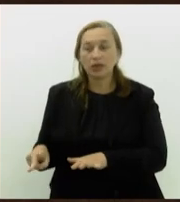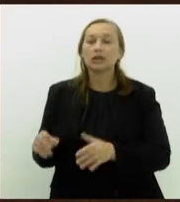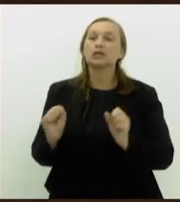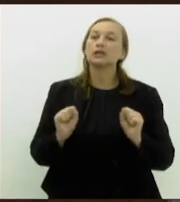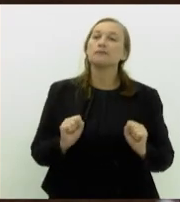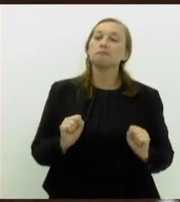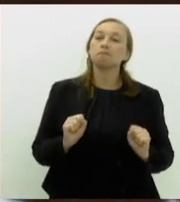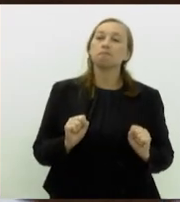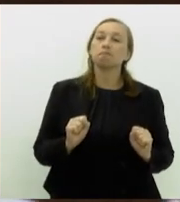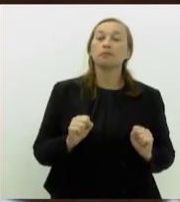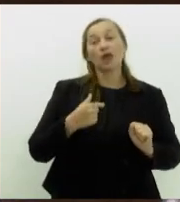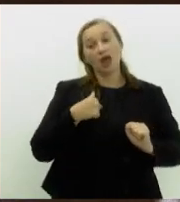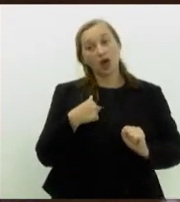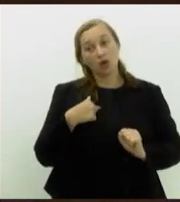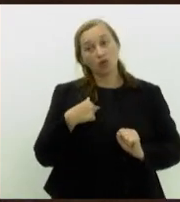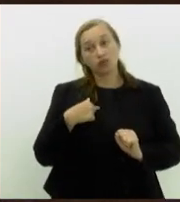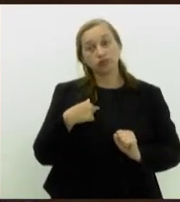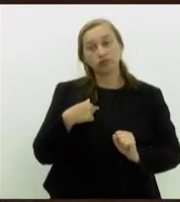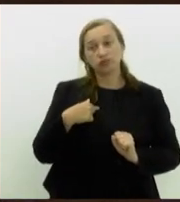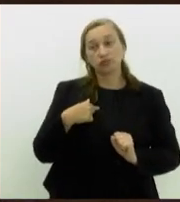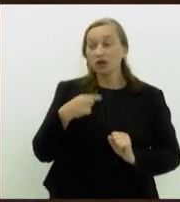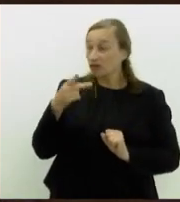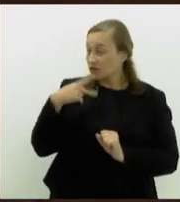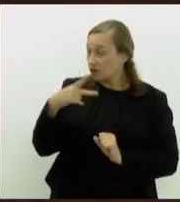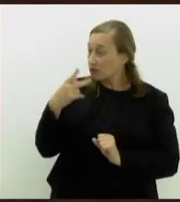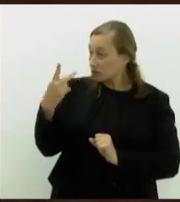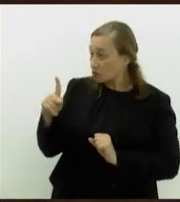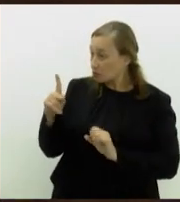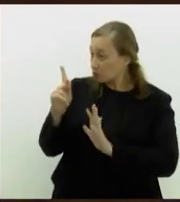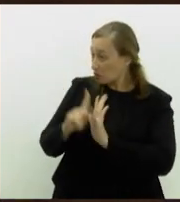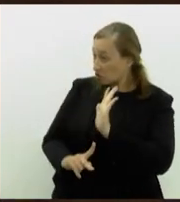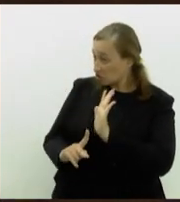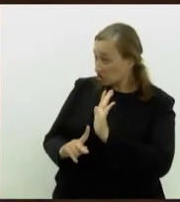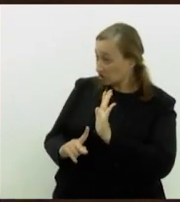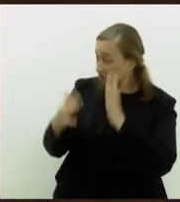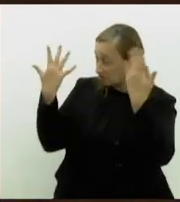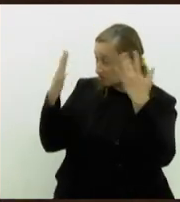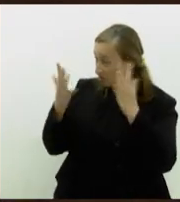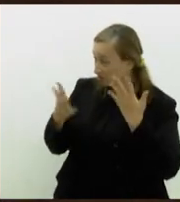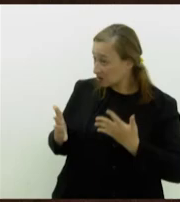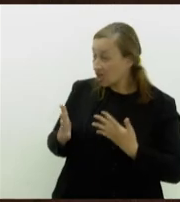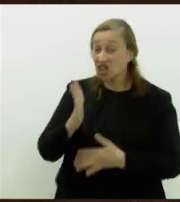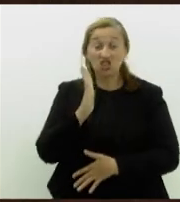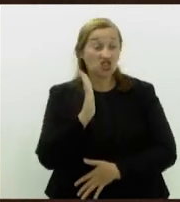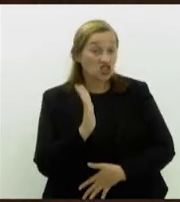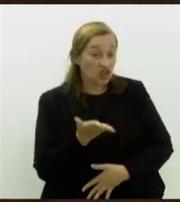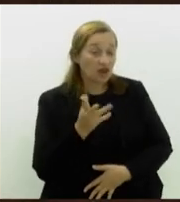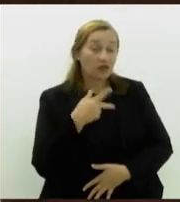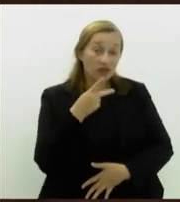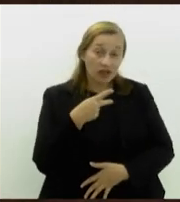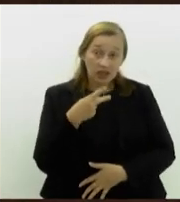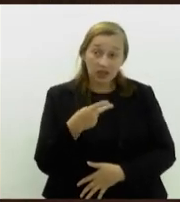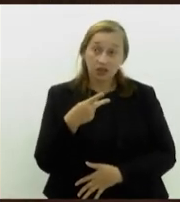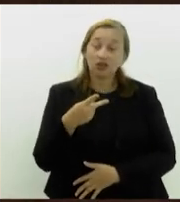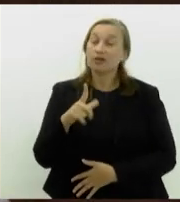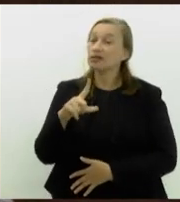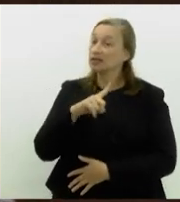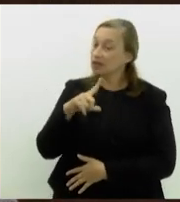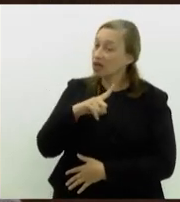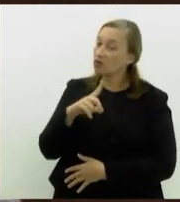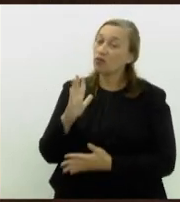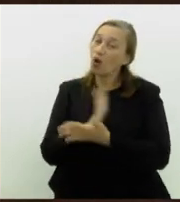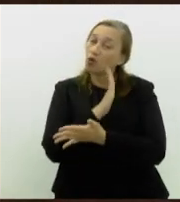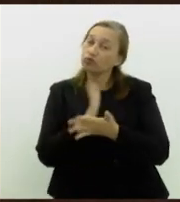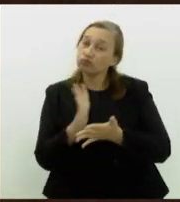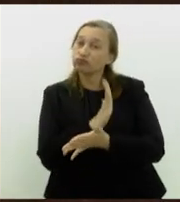toda semana eu me inscrevo aqui para louvar algum projeto de Vossa Excelência. Já a gente dizendo que eu tenho alguma